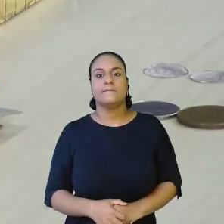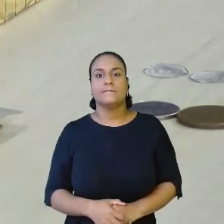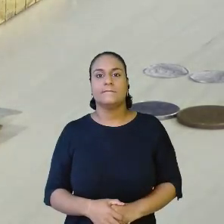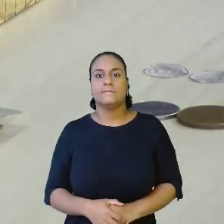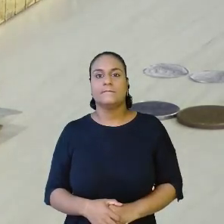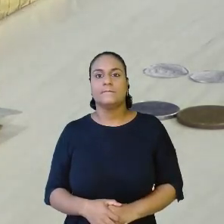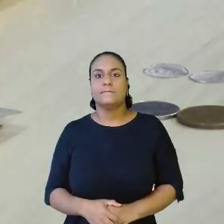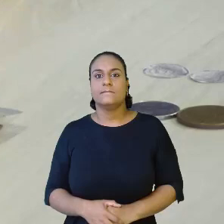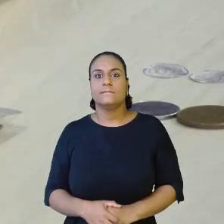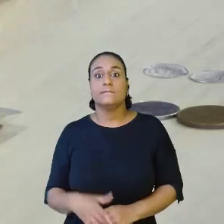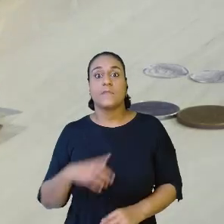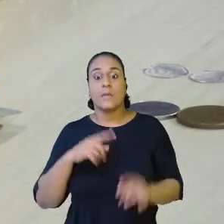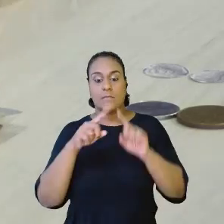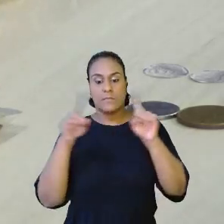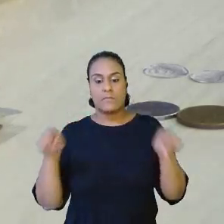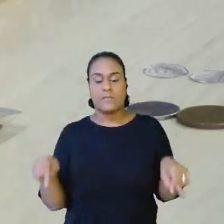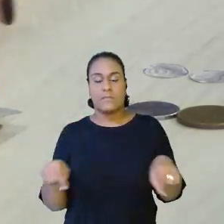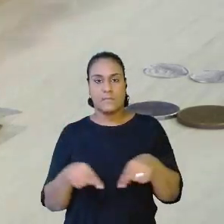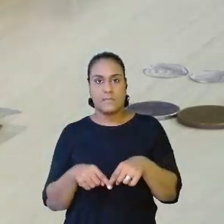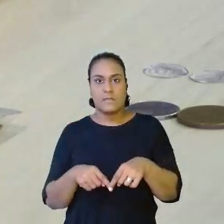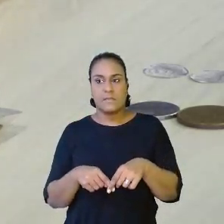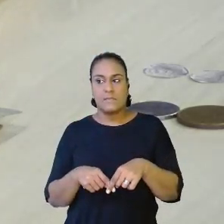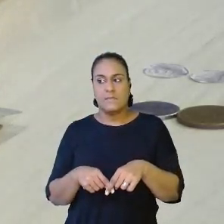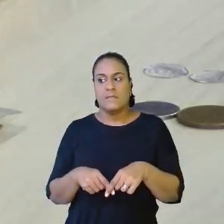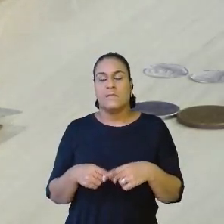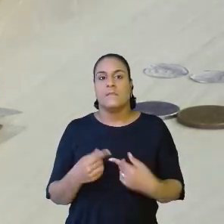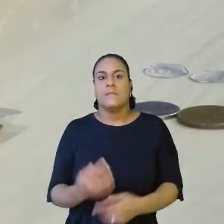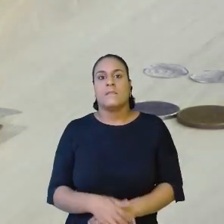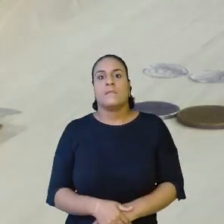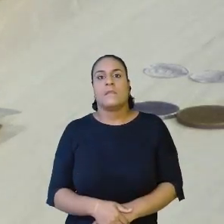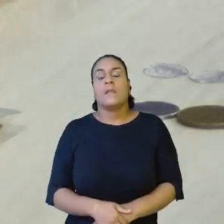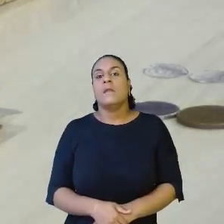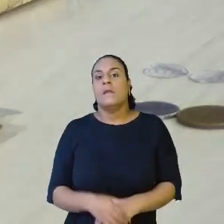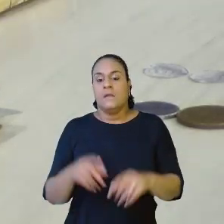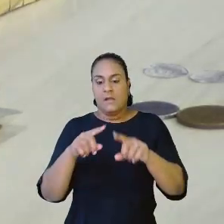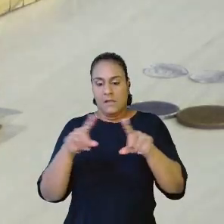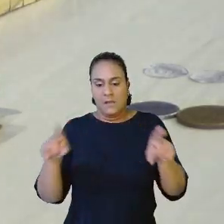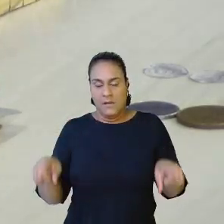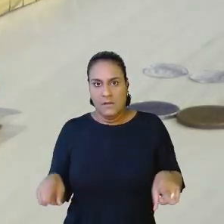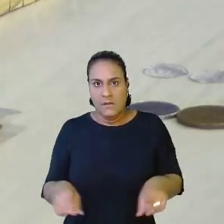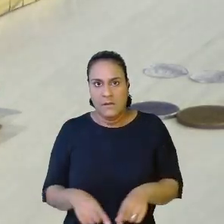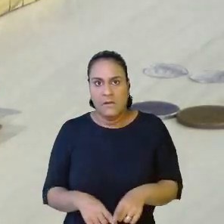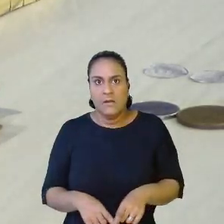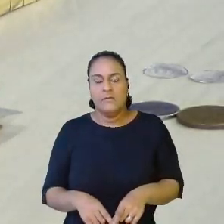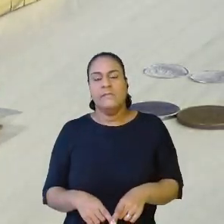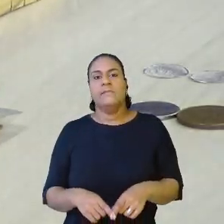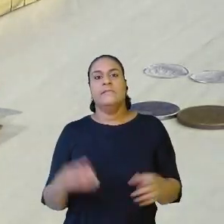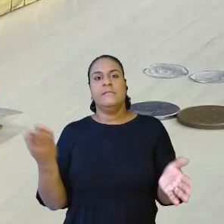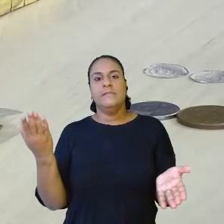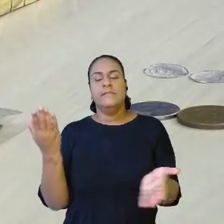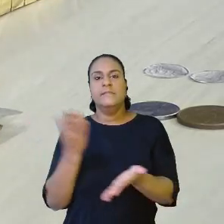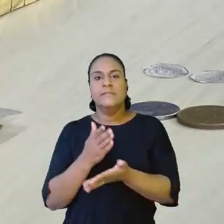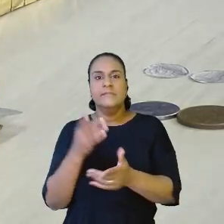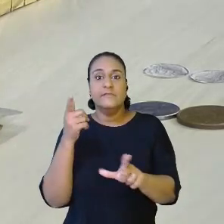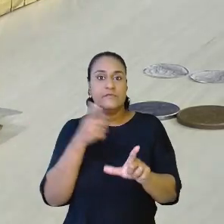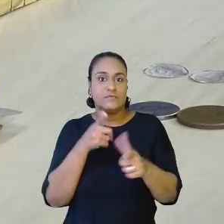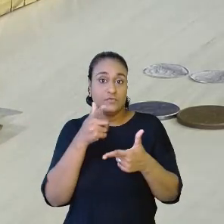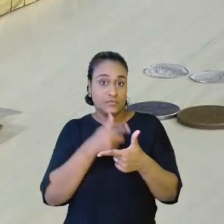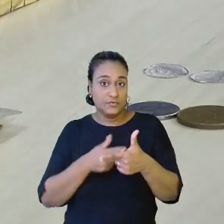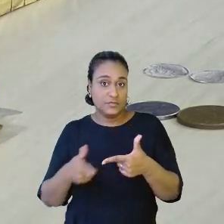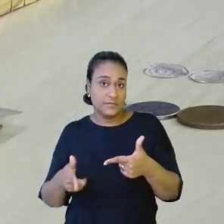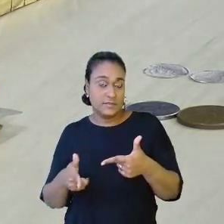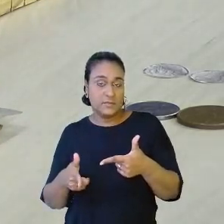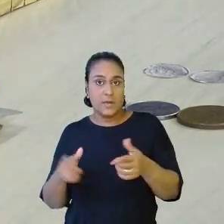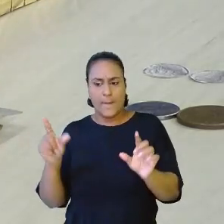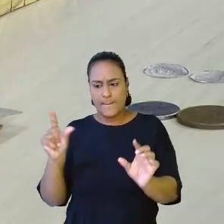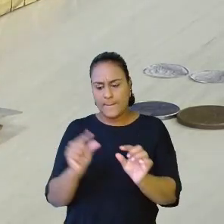esta placa. Esta placa é o meu inteiro e eu vou dividi-lo em partes